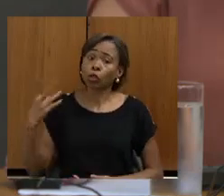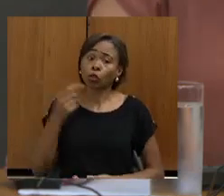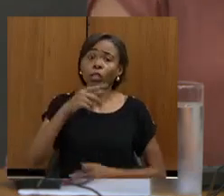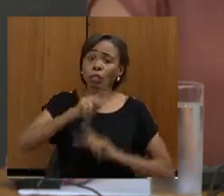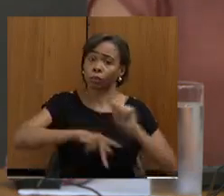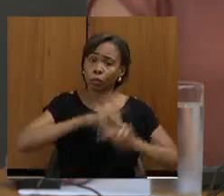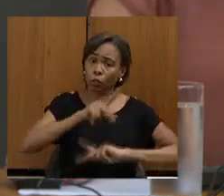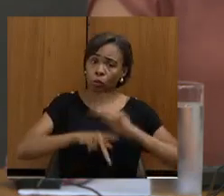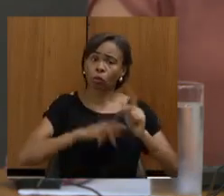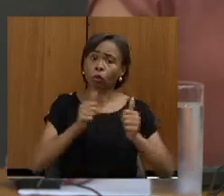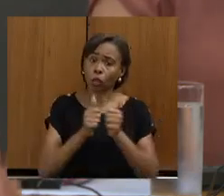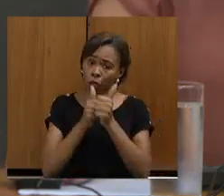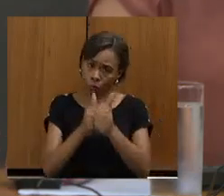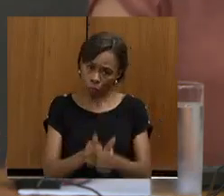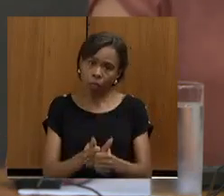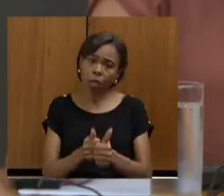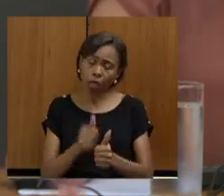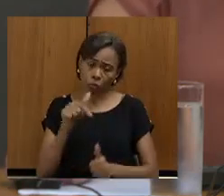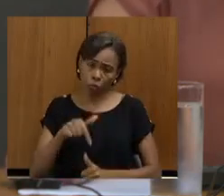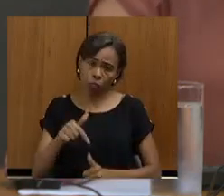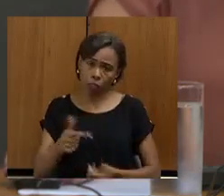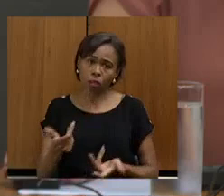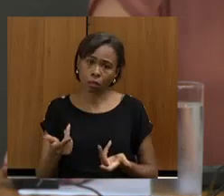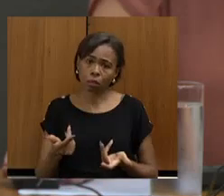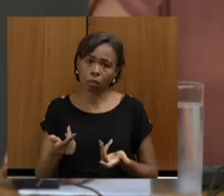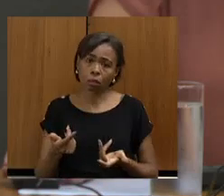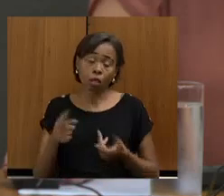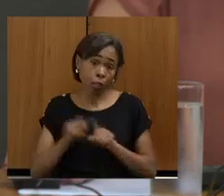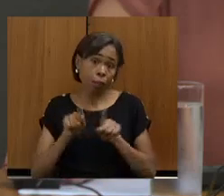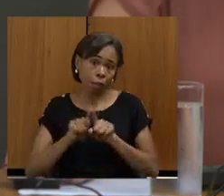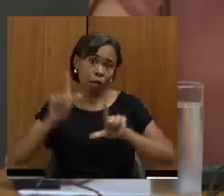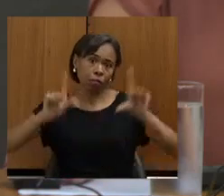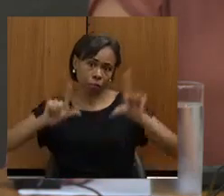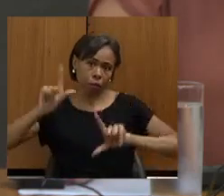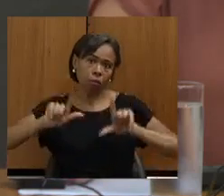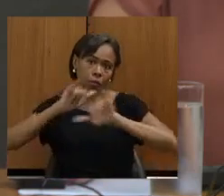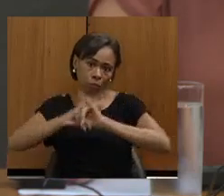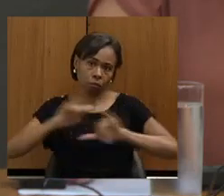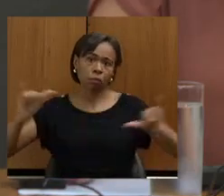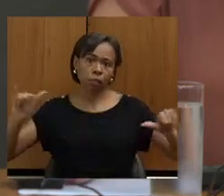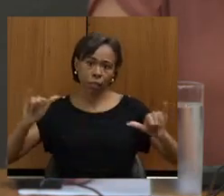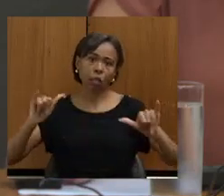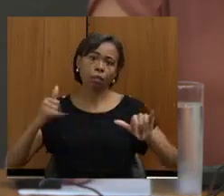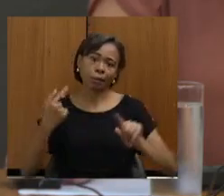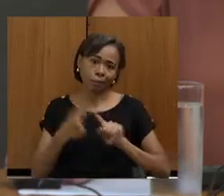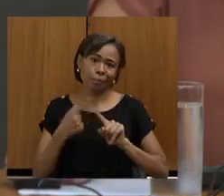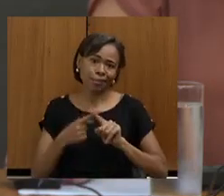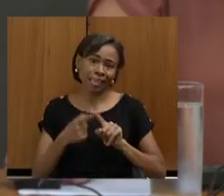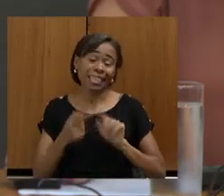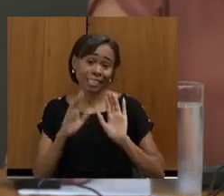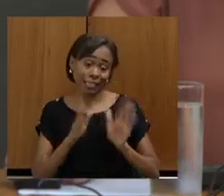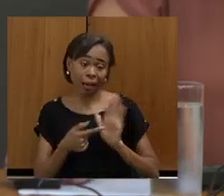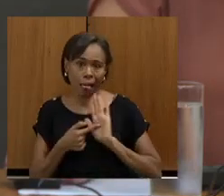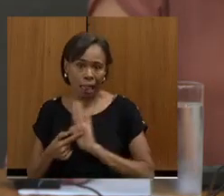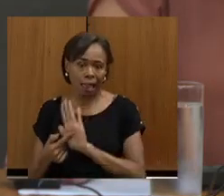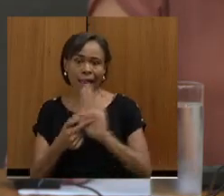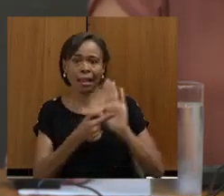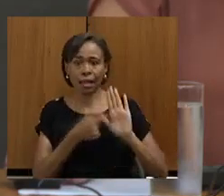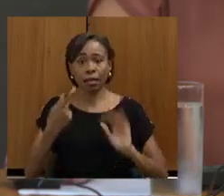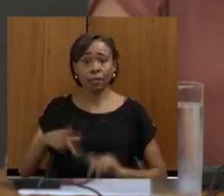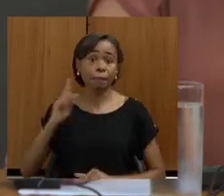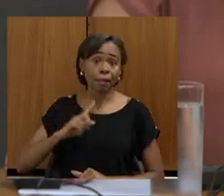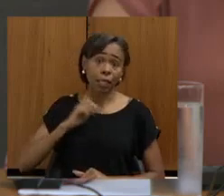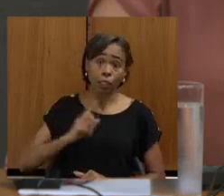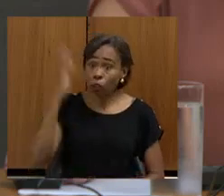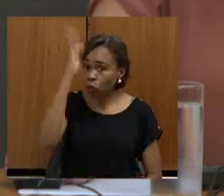esse caso, ou de perto, ou até mesmo na imprensa, porque é um caso que, de fato, está repercutindo muito, não só em Minas, no